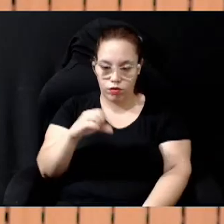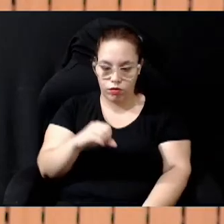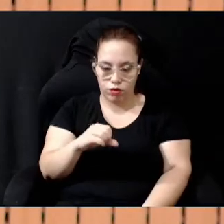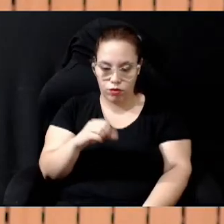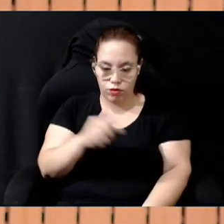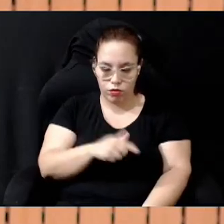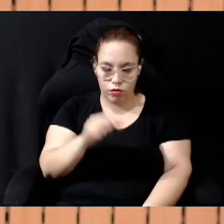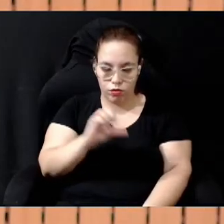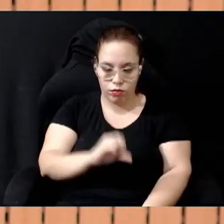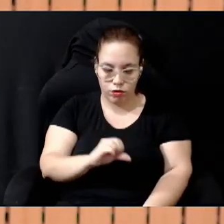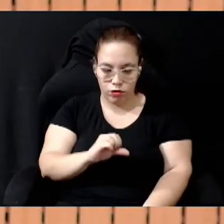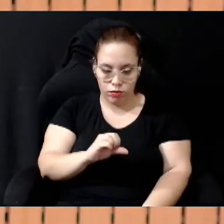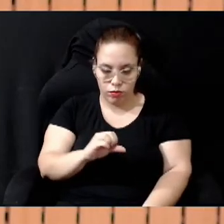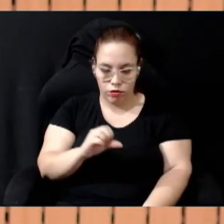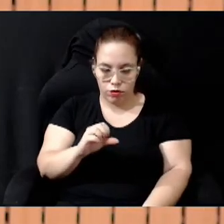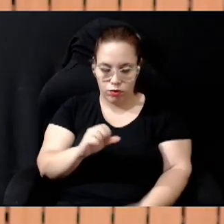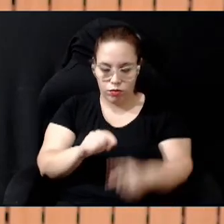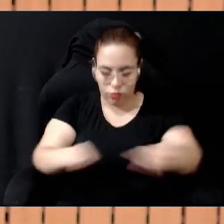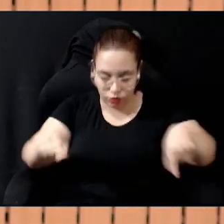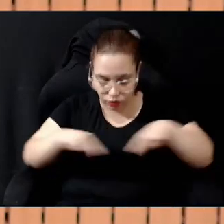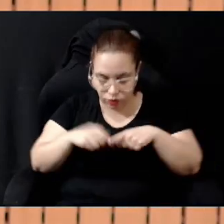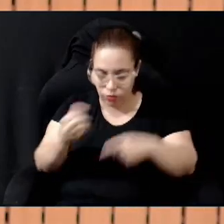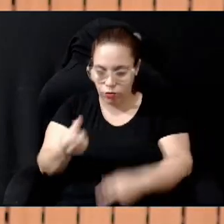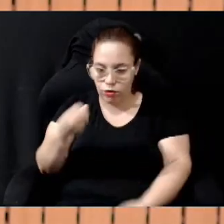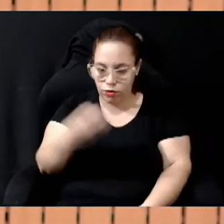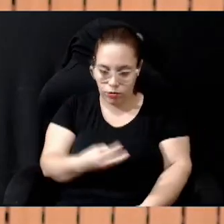de 113 metros quadrados e